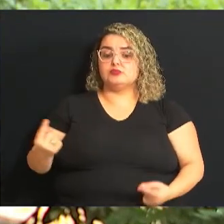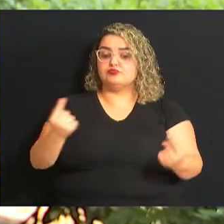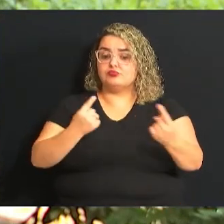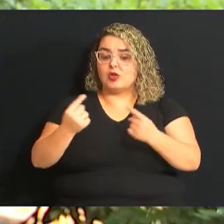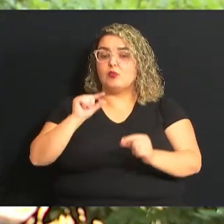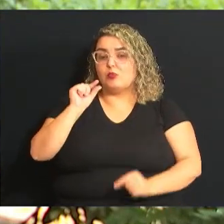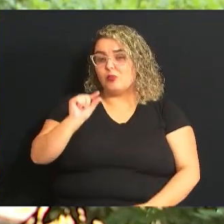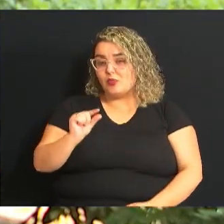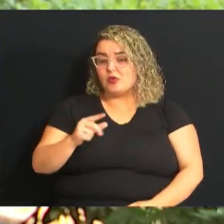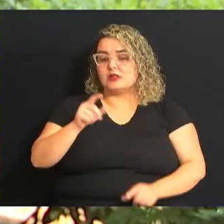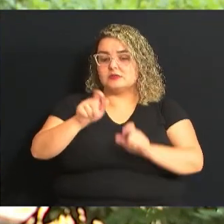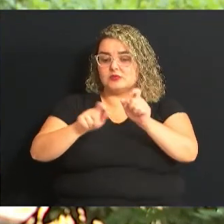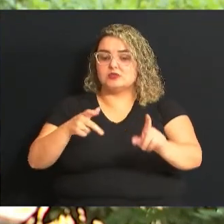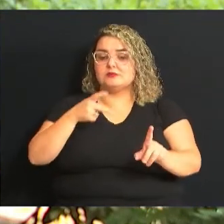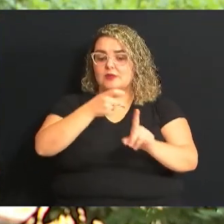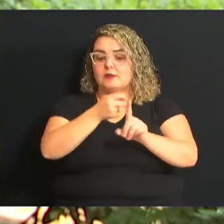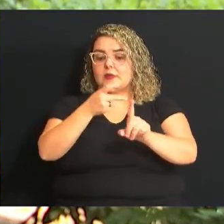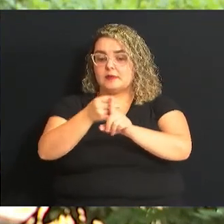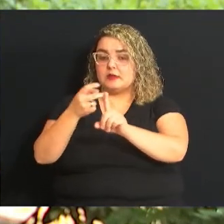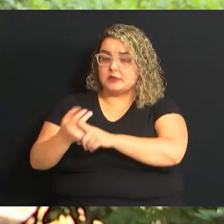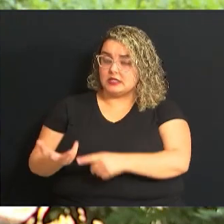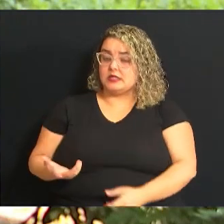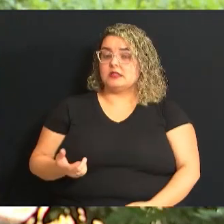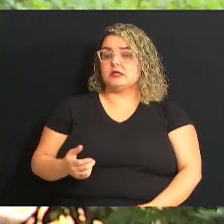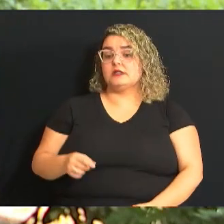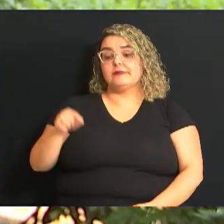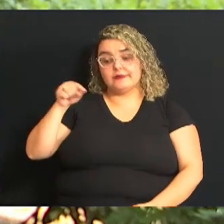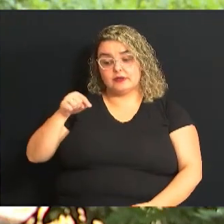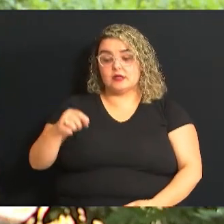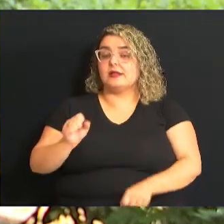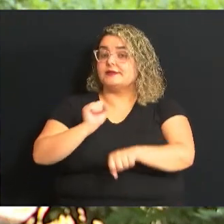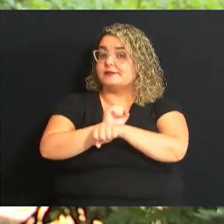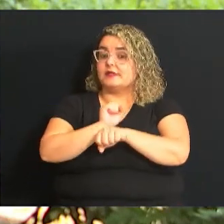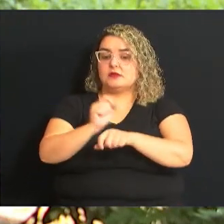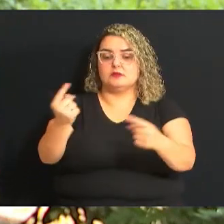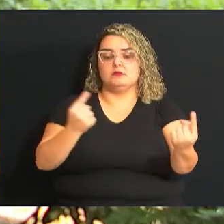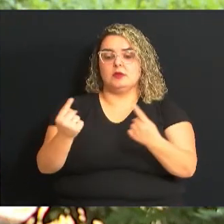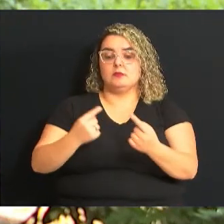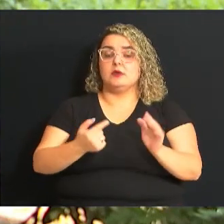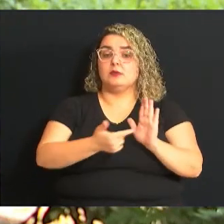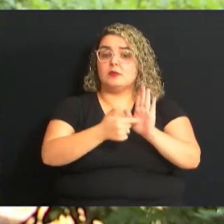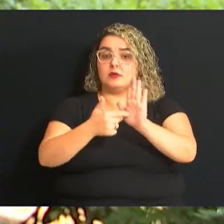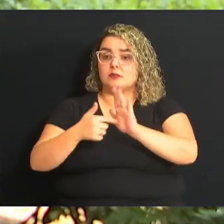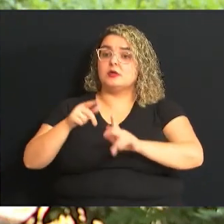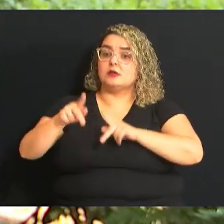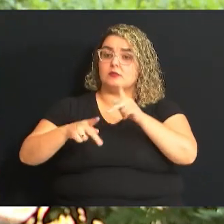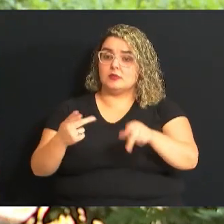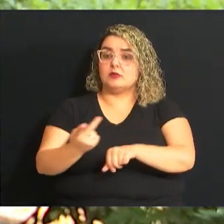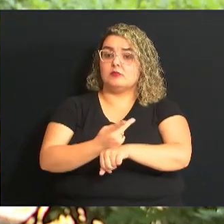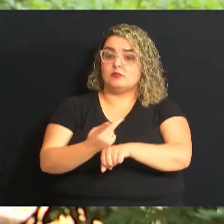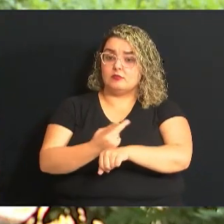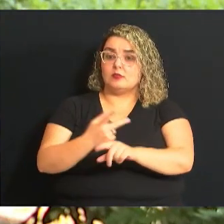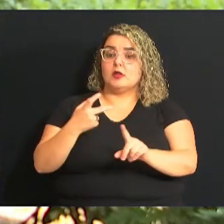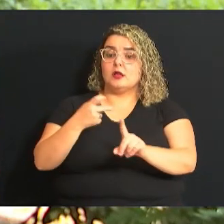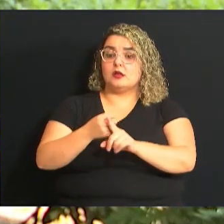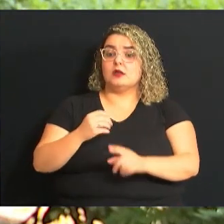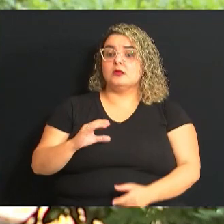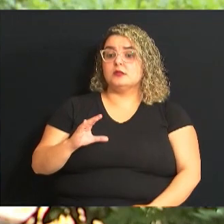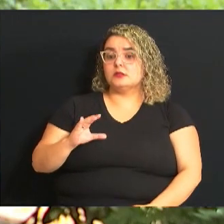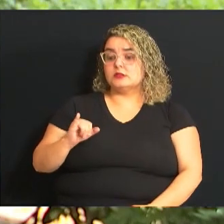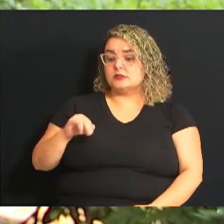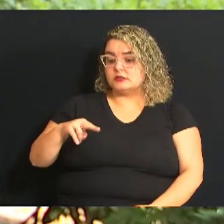das doses que estão lá, para ilustrar aqui, para mostrar para vocês que a população tem que ir aí buscar essas doses. E